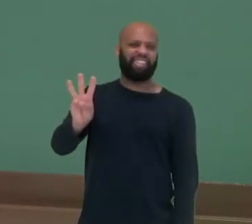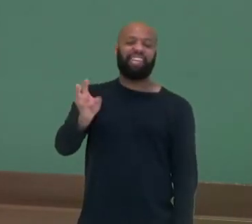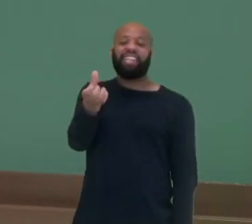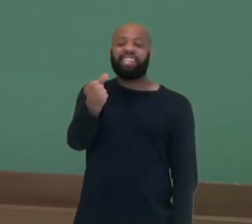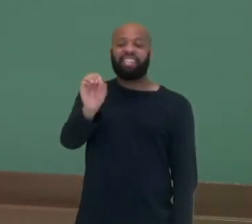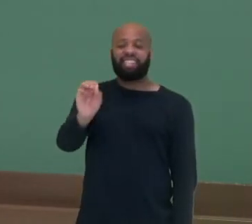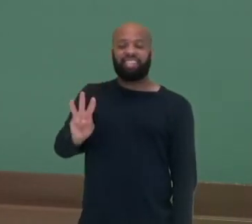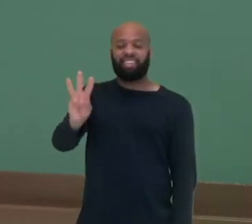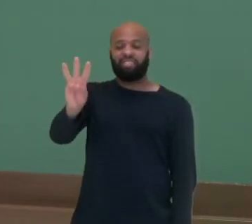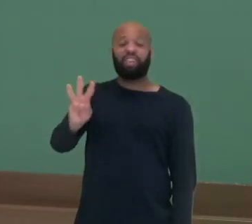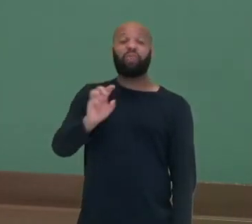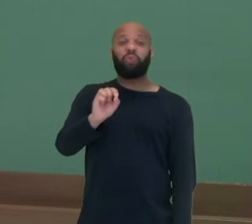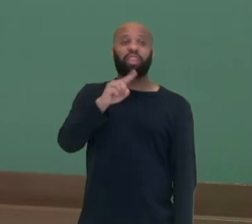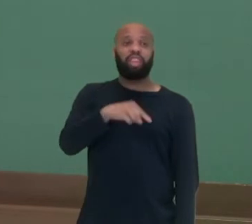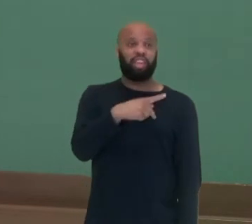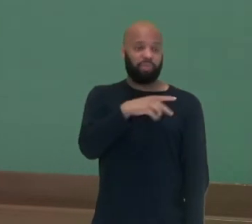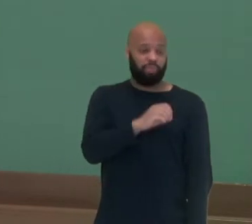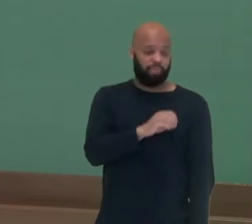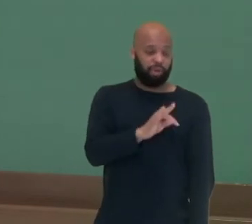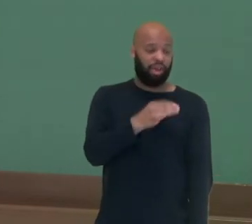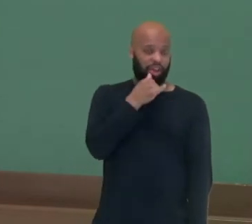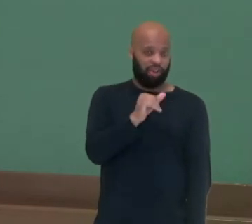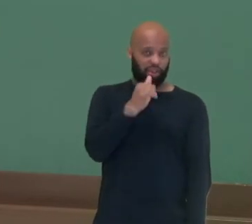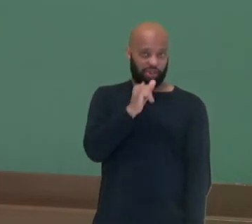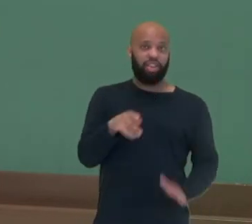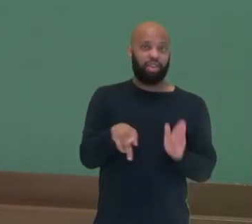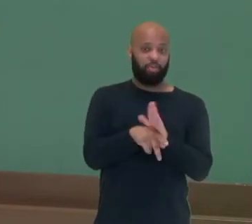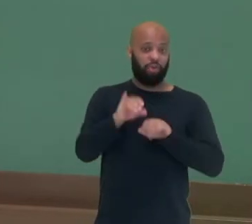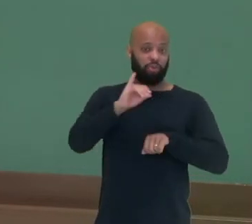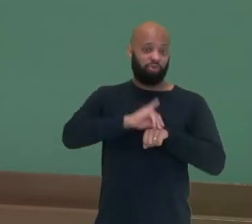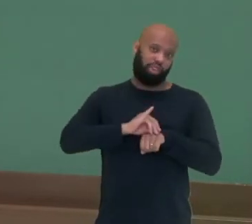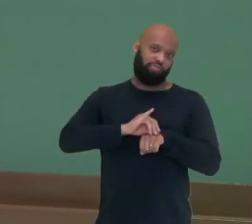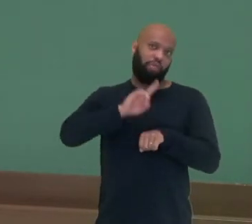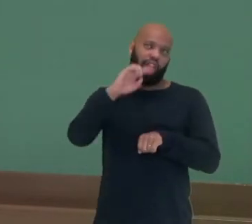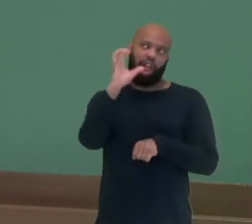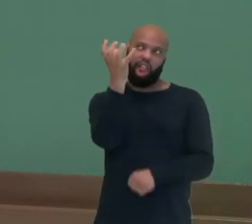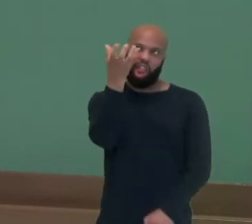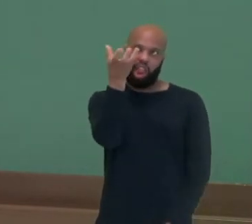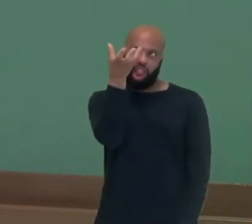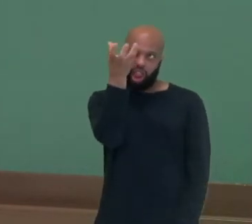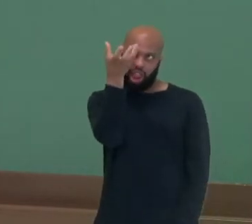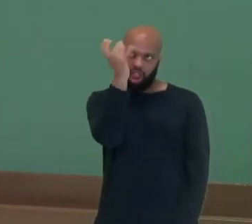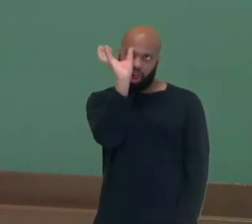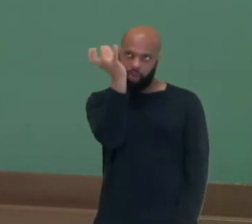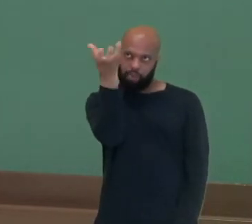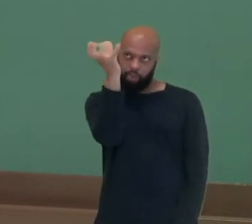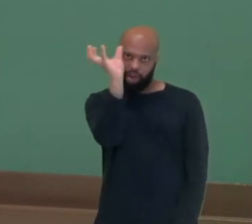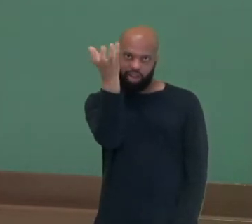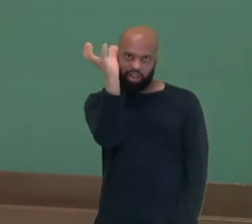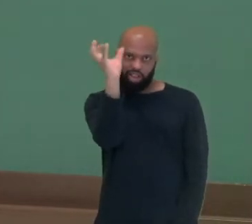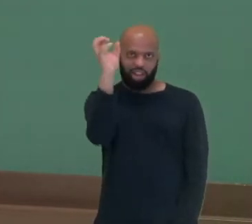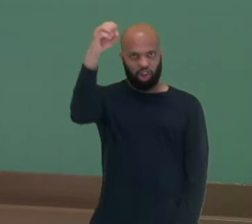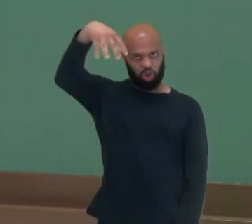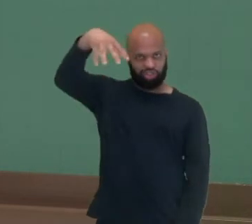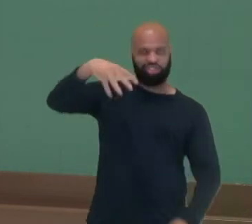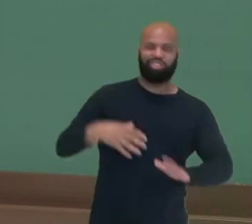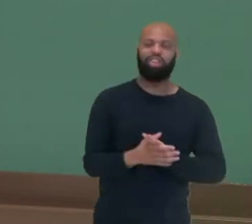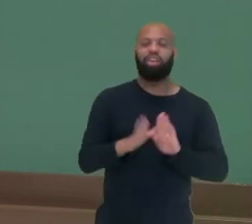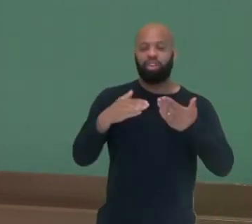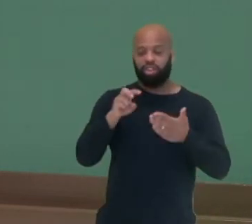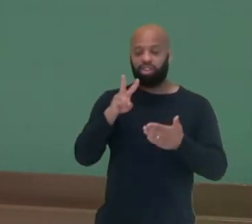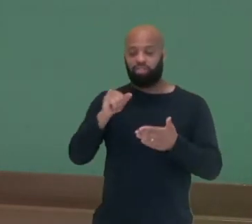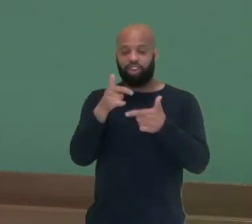60 watts é a potência do equipamento. Eu vou dividir esses 60 watts